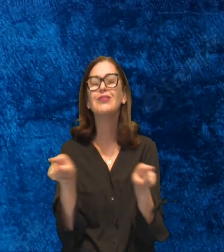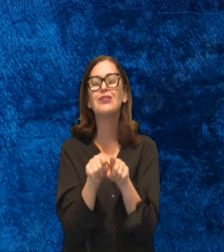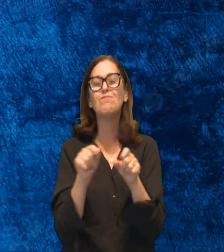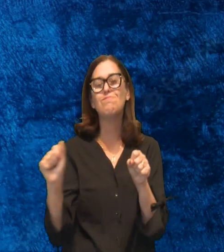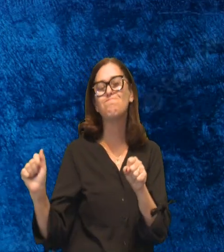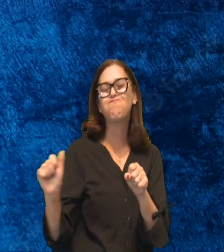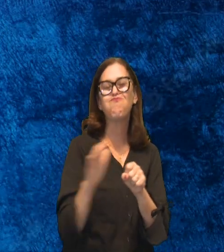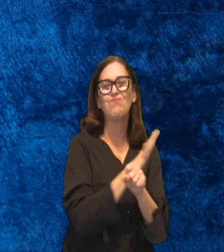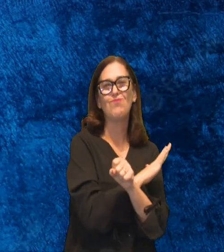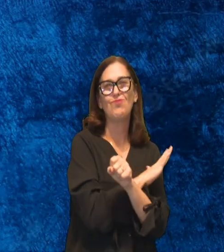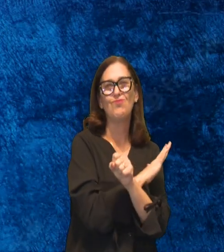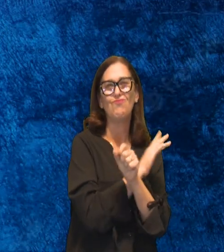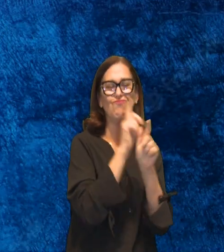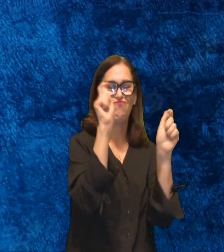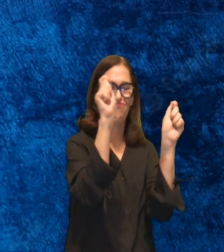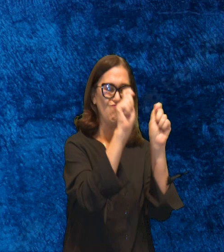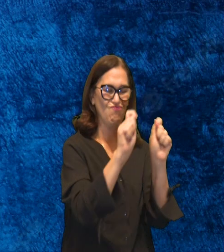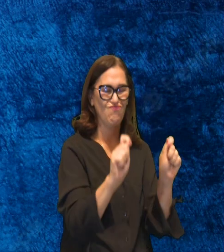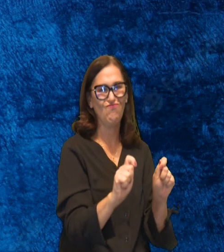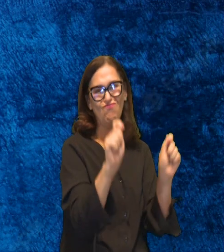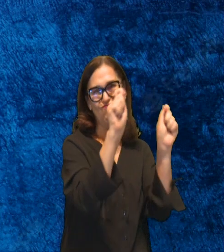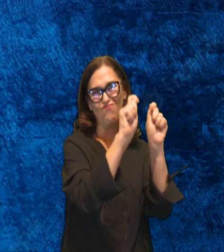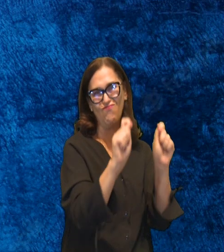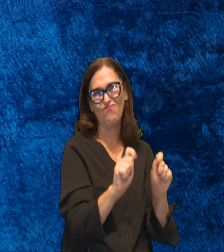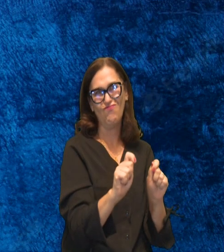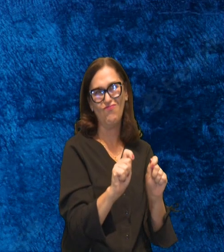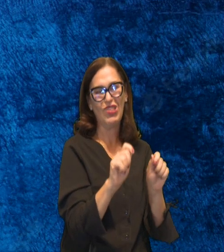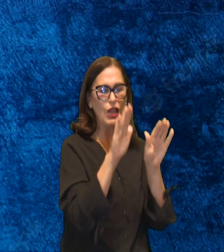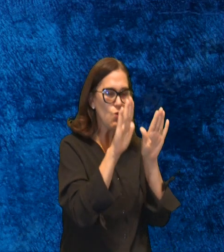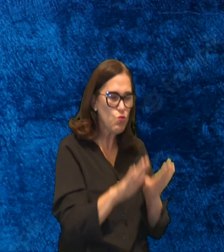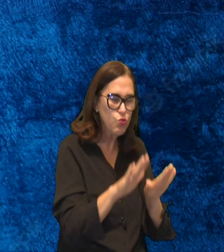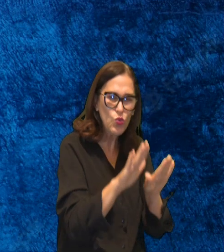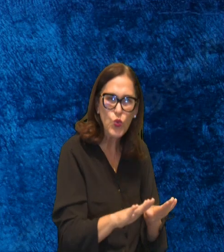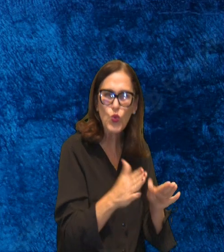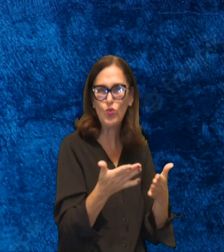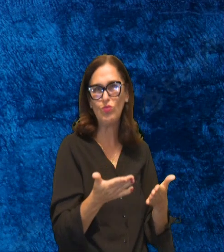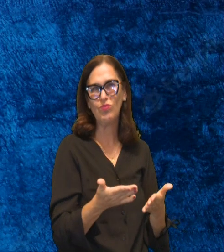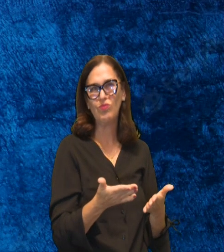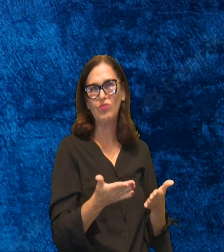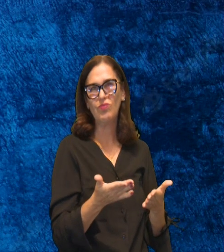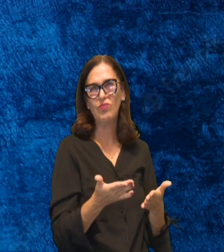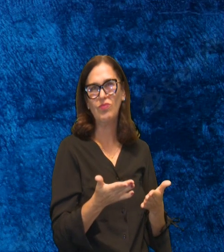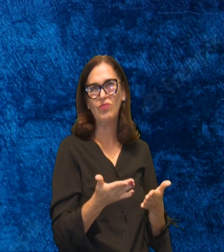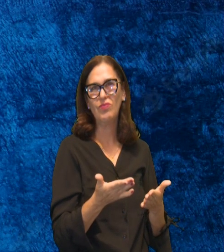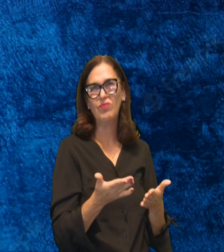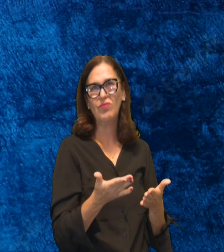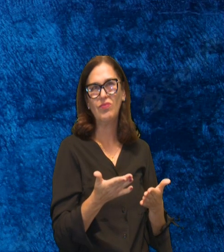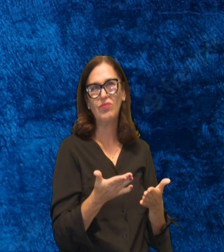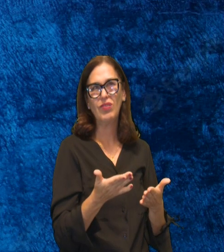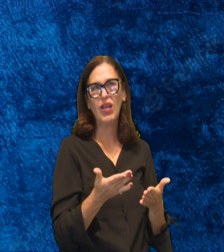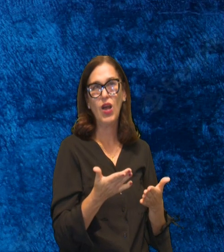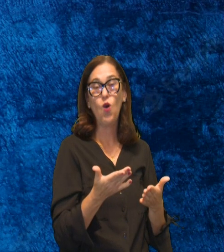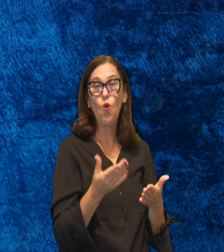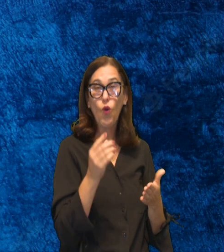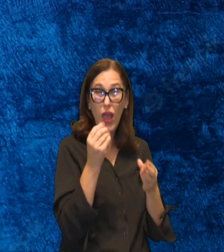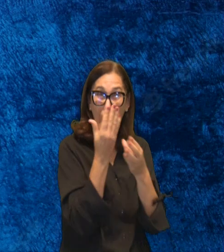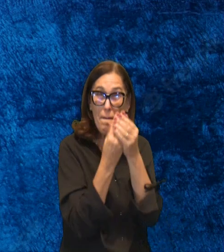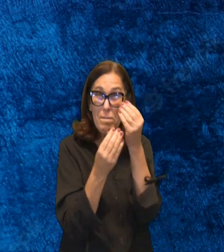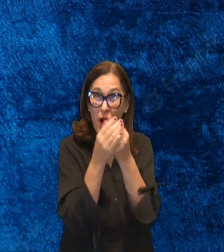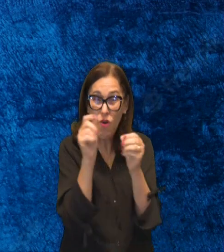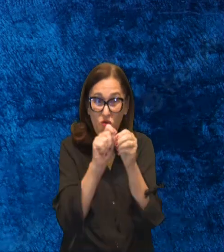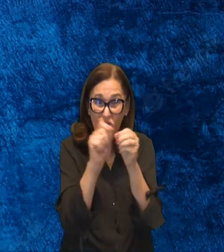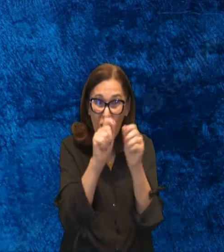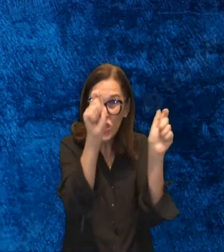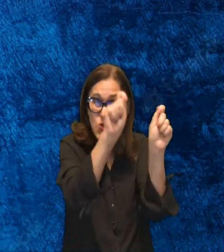sua terra de ídolos, que adoram a obra das suas mãos, aquilo que seus próprios dedos fizeram. Com